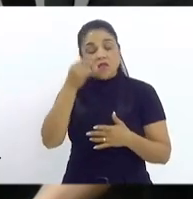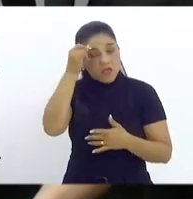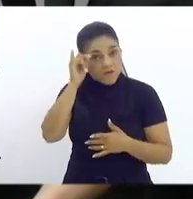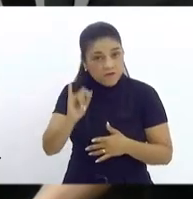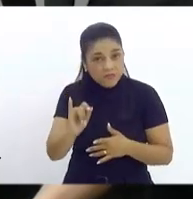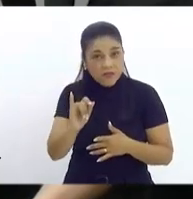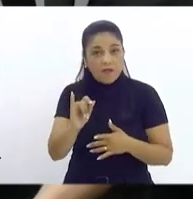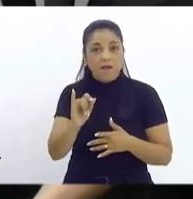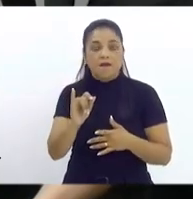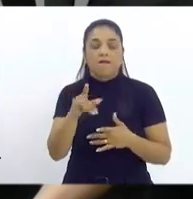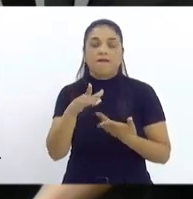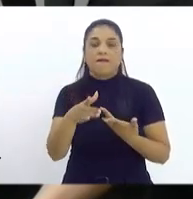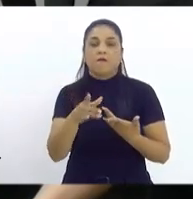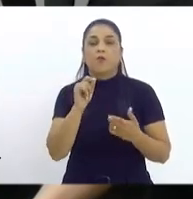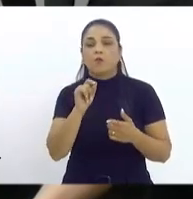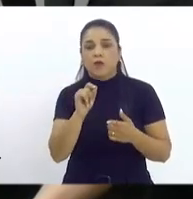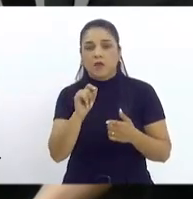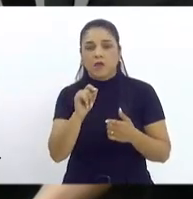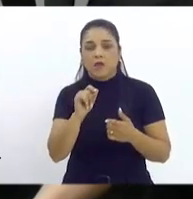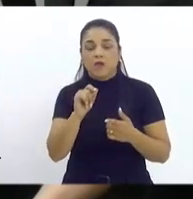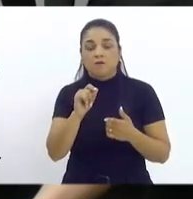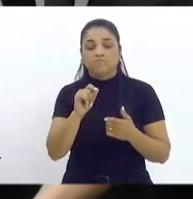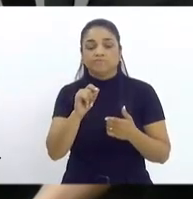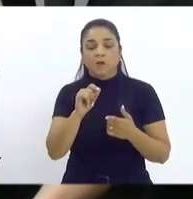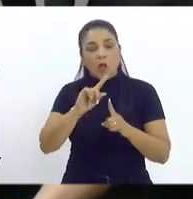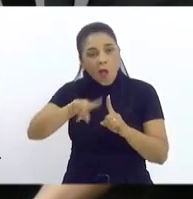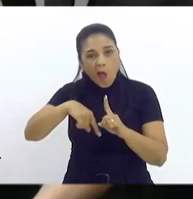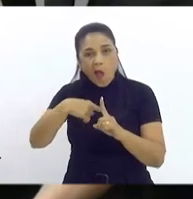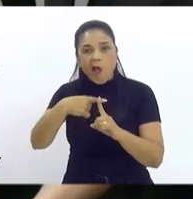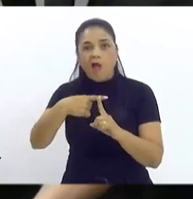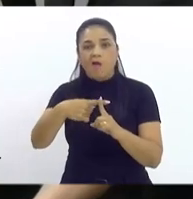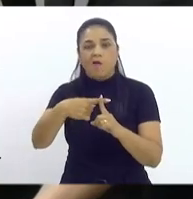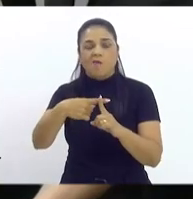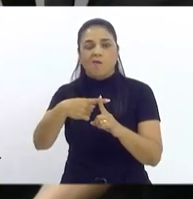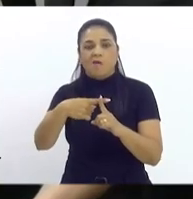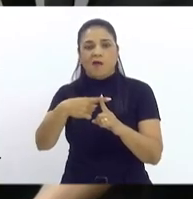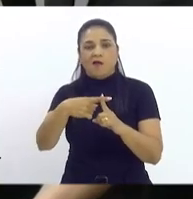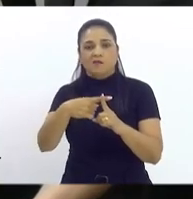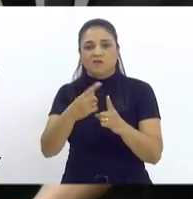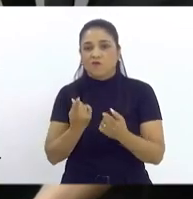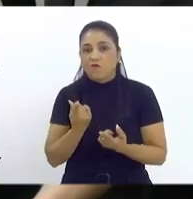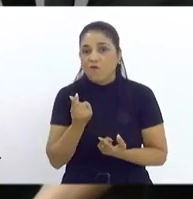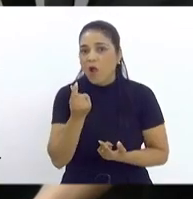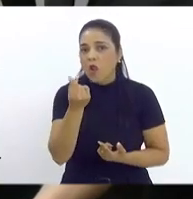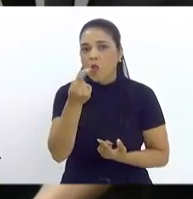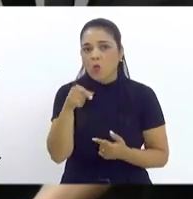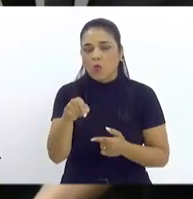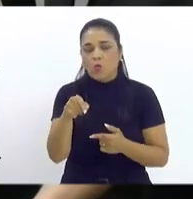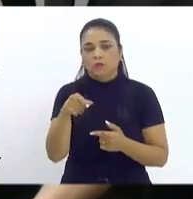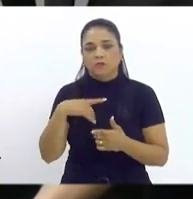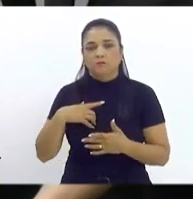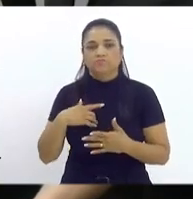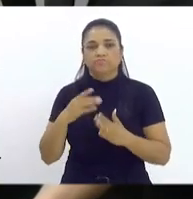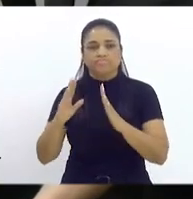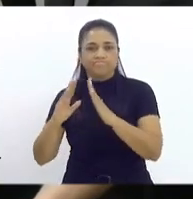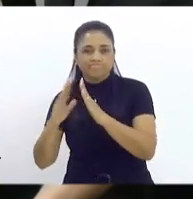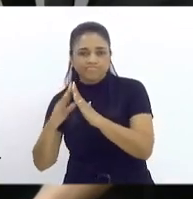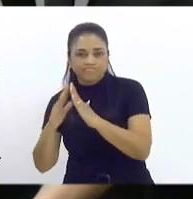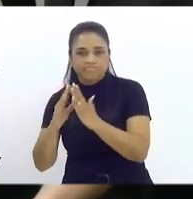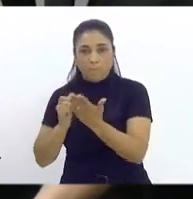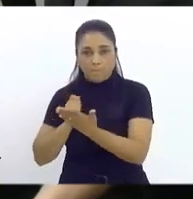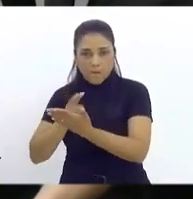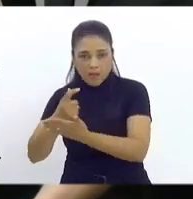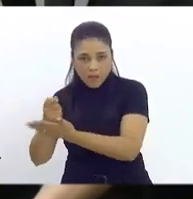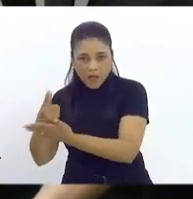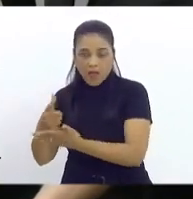investimentos incrementem a tarifa do consumidor atual. Então, a modelagem é uma modelagem de